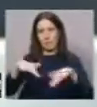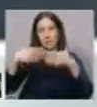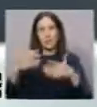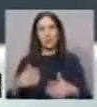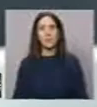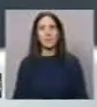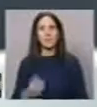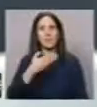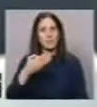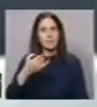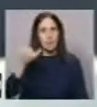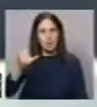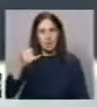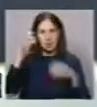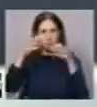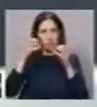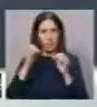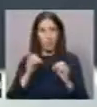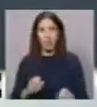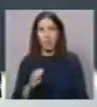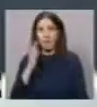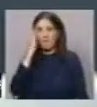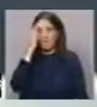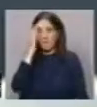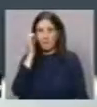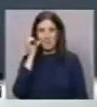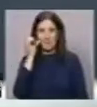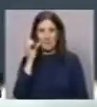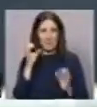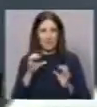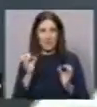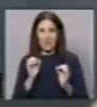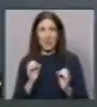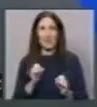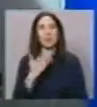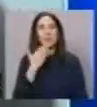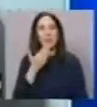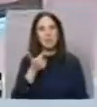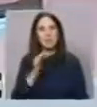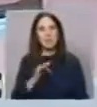próxima semana. Sem chuva, tudo aponta que para já sem chuva. Obrigado, bom fim de semana. Obrigado, bom fim de semana.